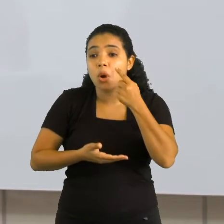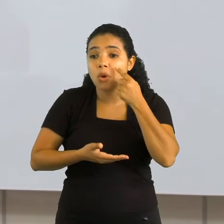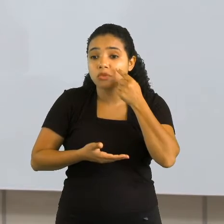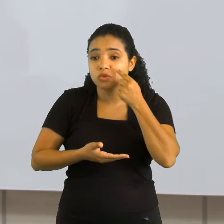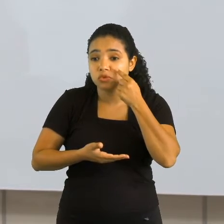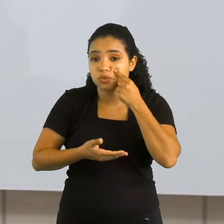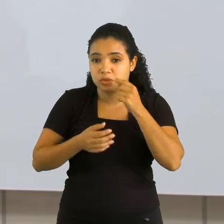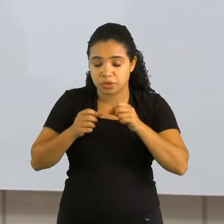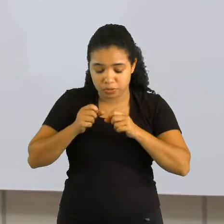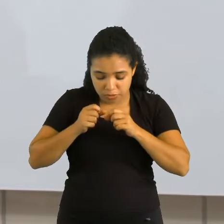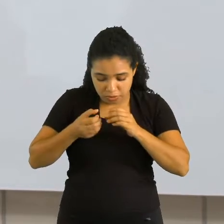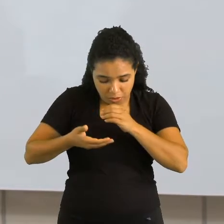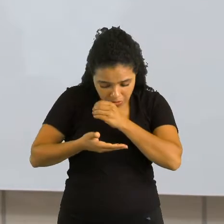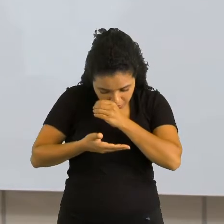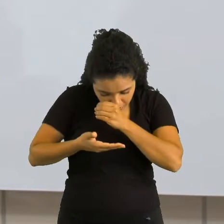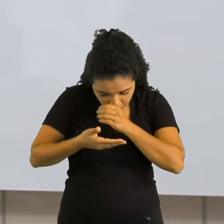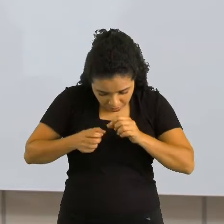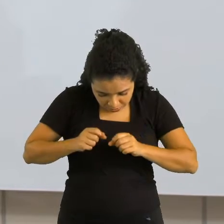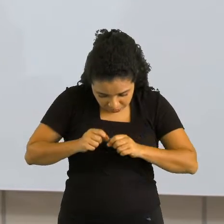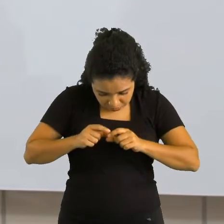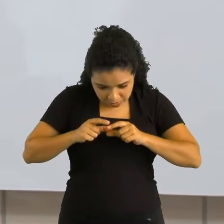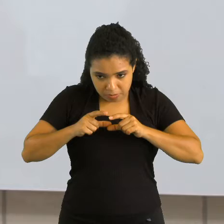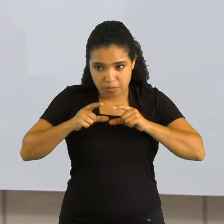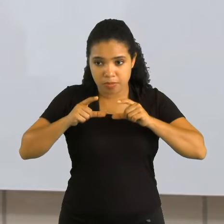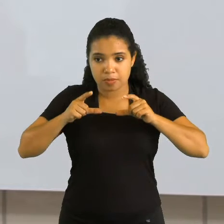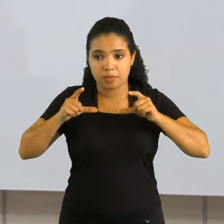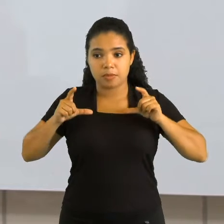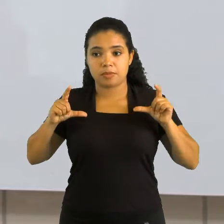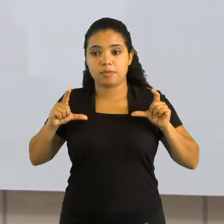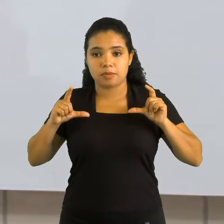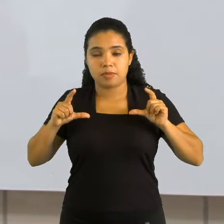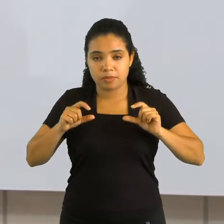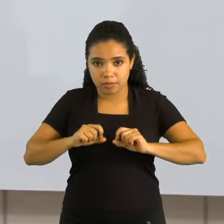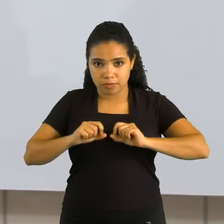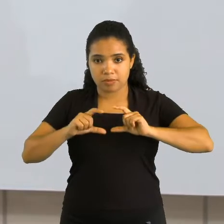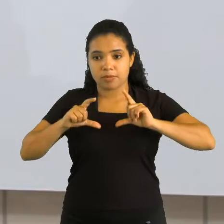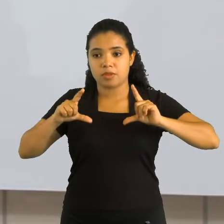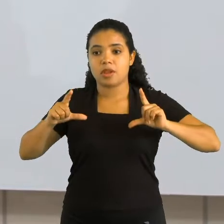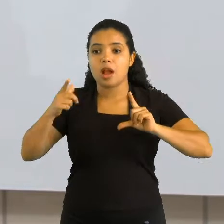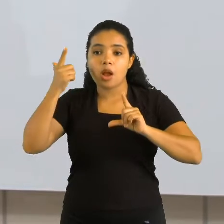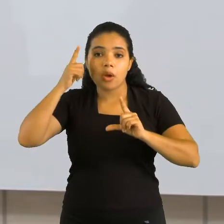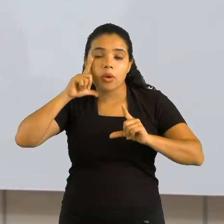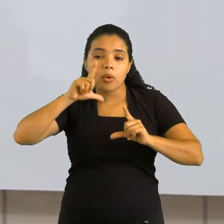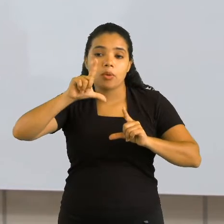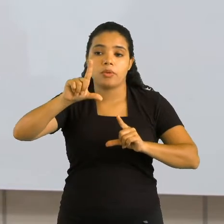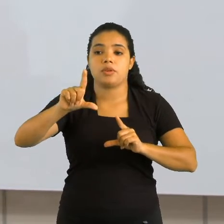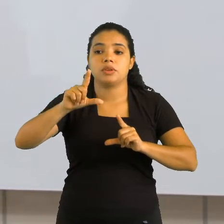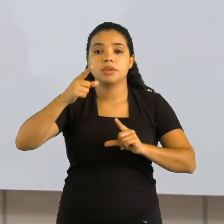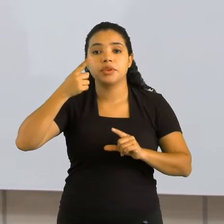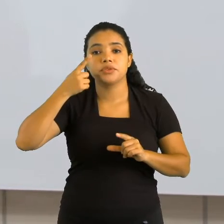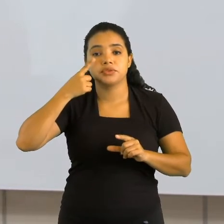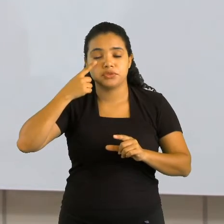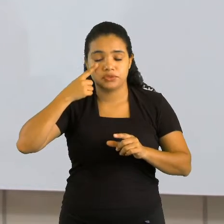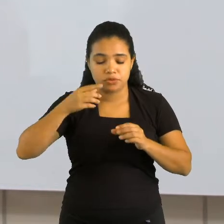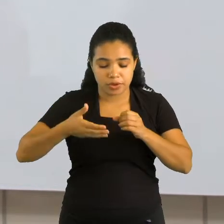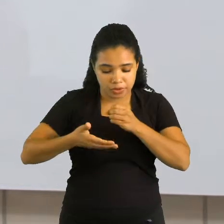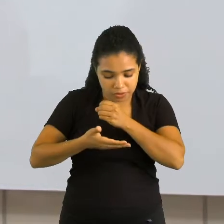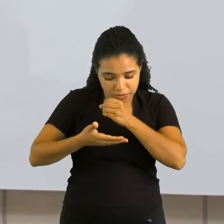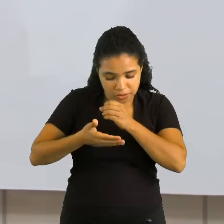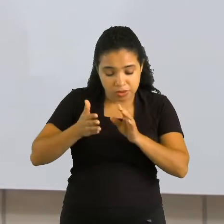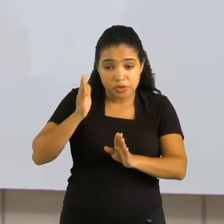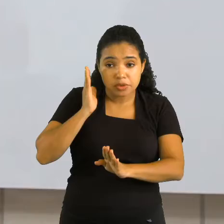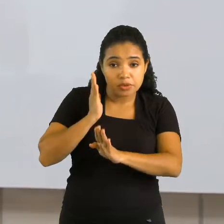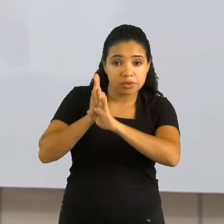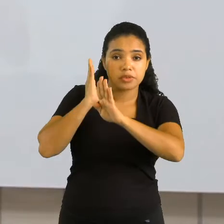ele aumenta as lentes. E através desse aqui que a gente vai conseguir vê-los,